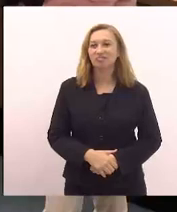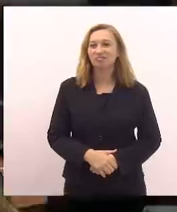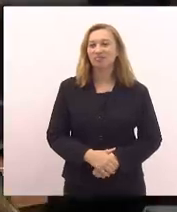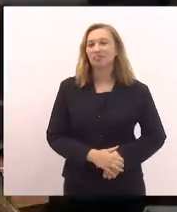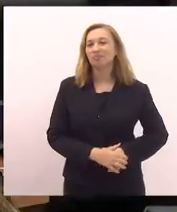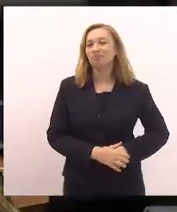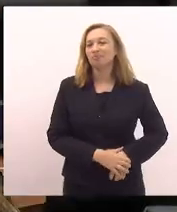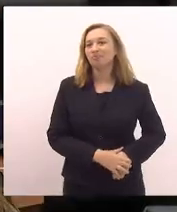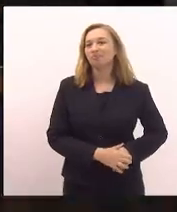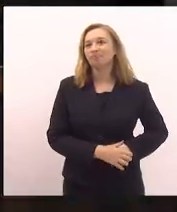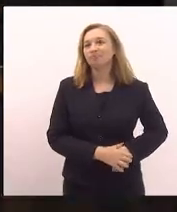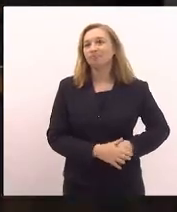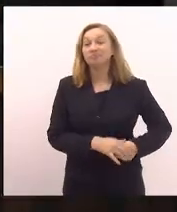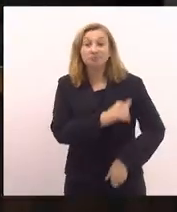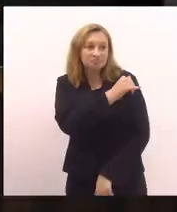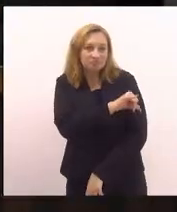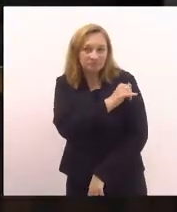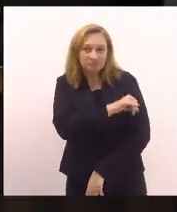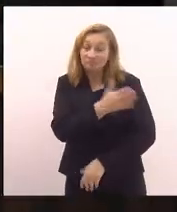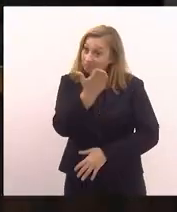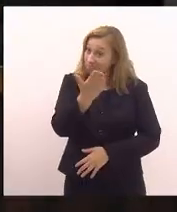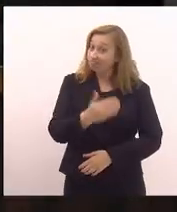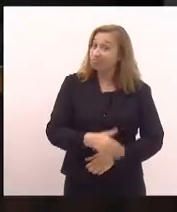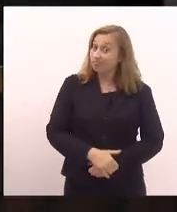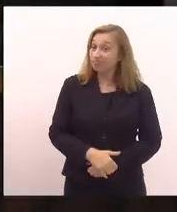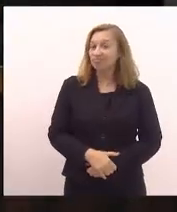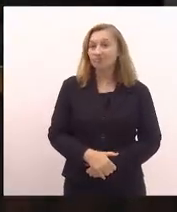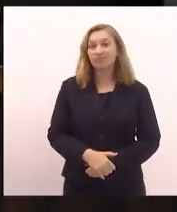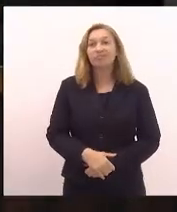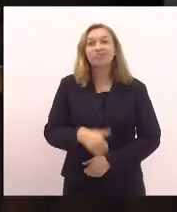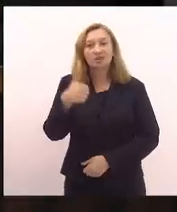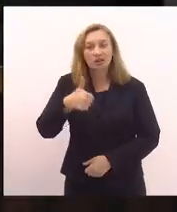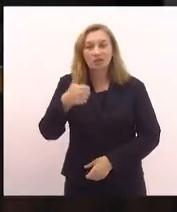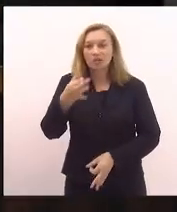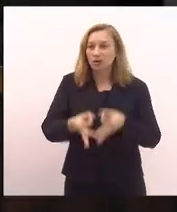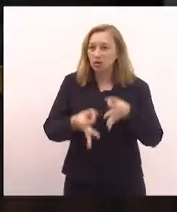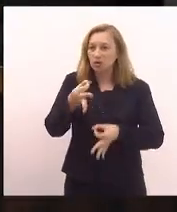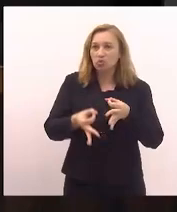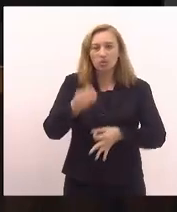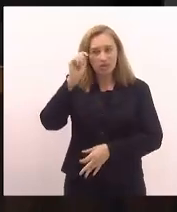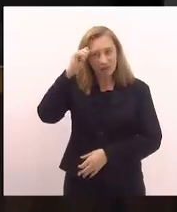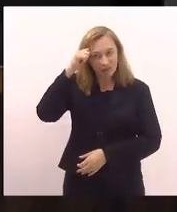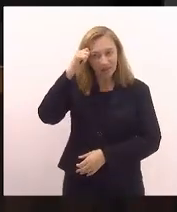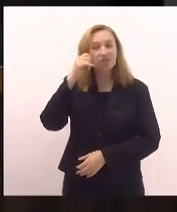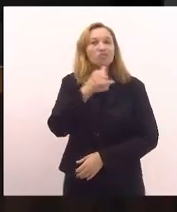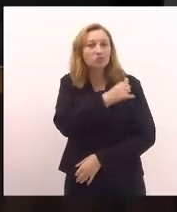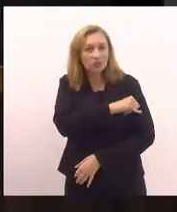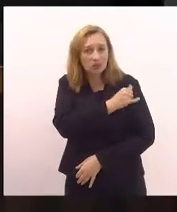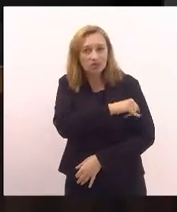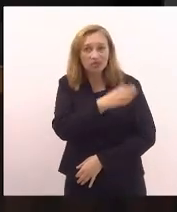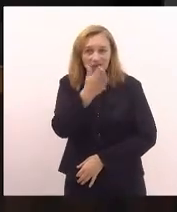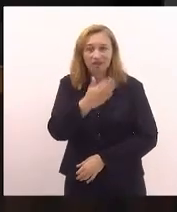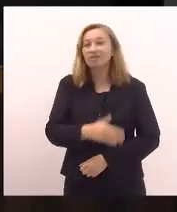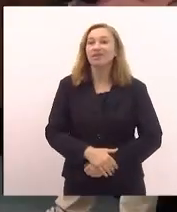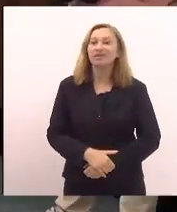E ela, do Rio de Janeiro, e a primeira juíza negra do Rio de Janeiro.